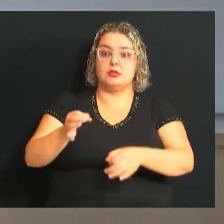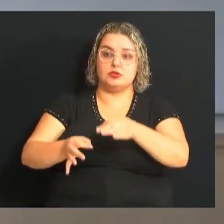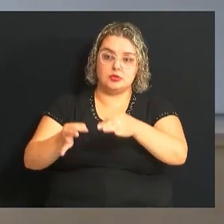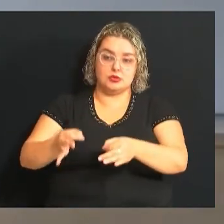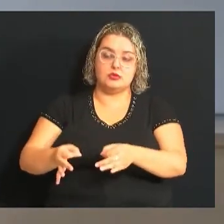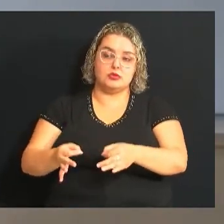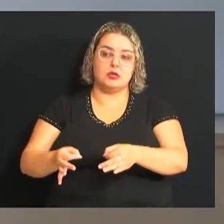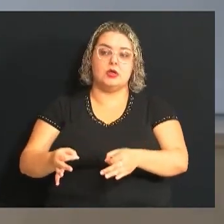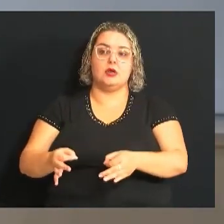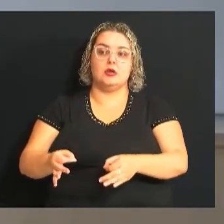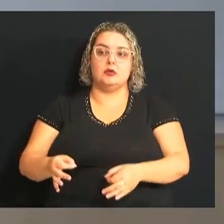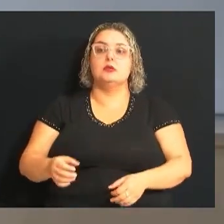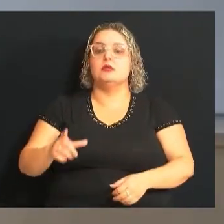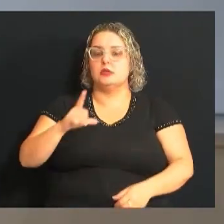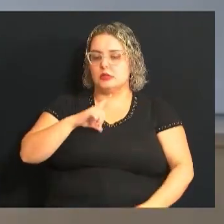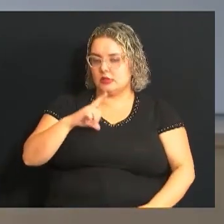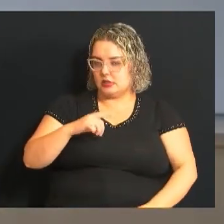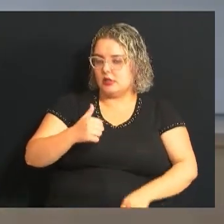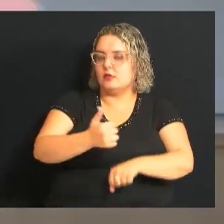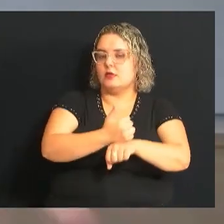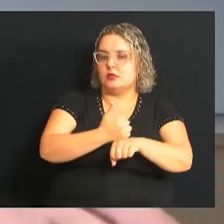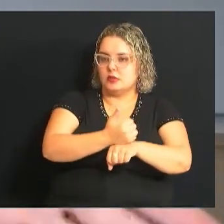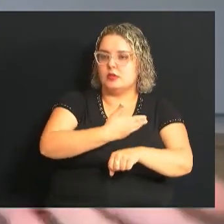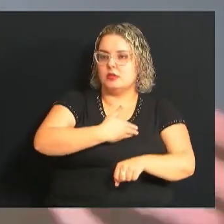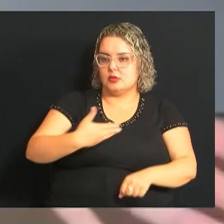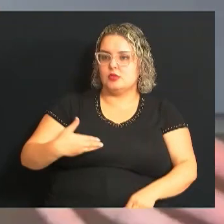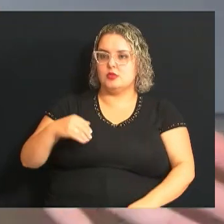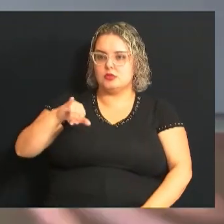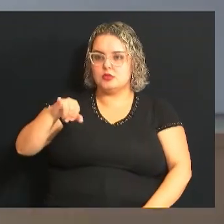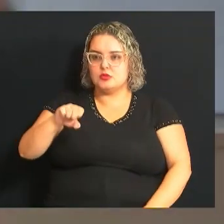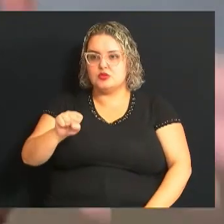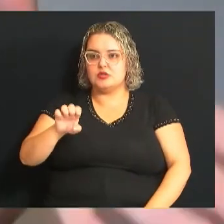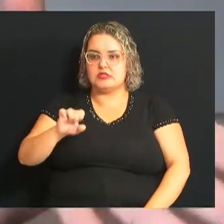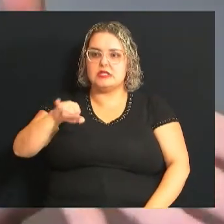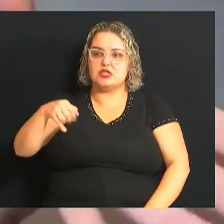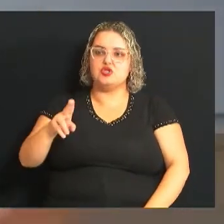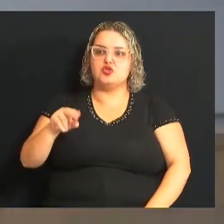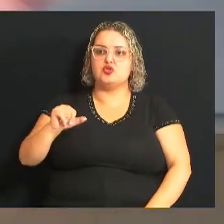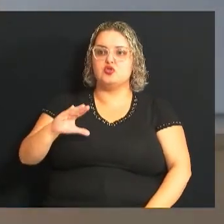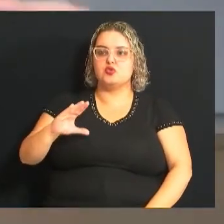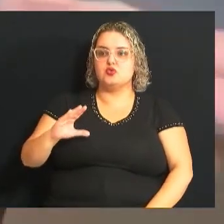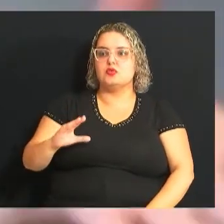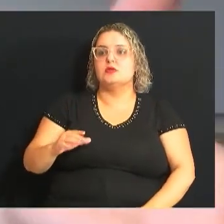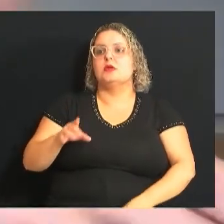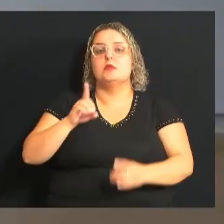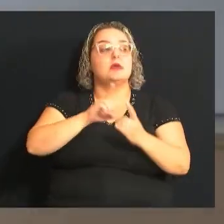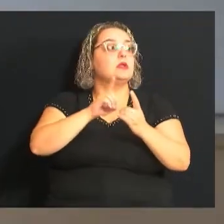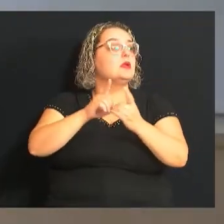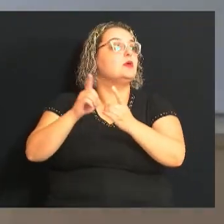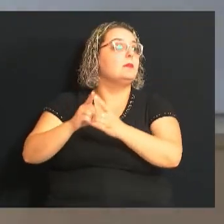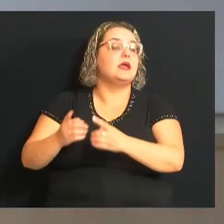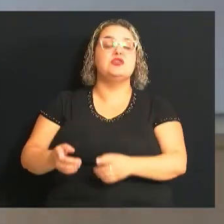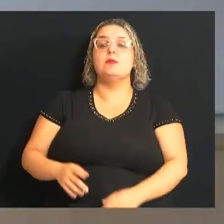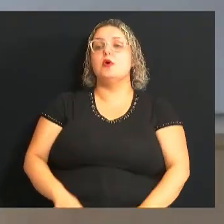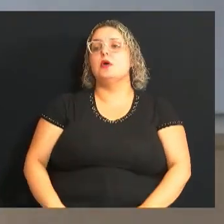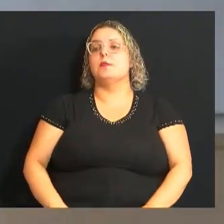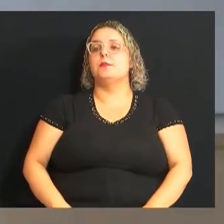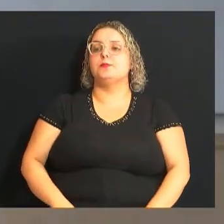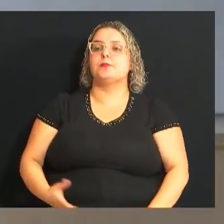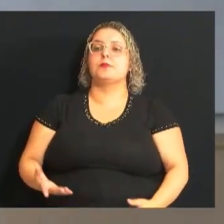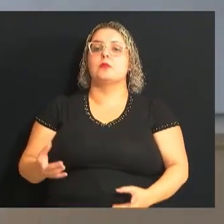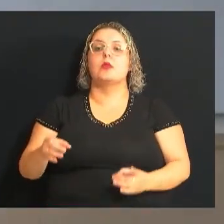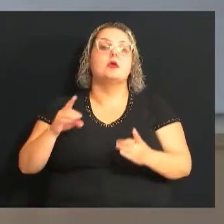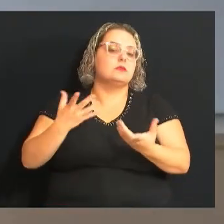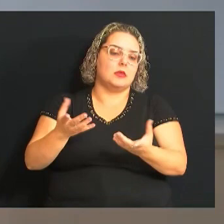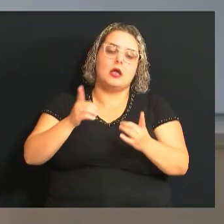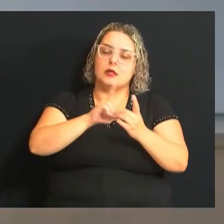para atender ao público, e os CEJUs, que são Centros de Resolução e Atendimento ao Cidadão, também têm mediadores para atender ao